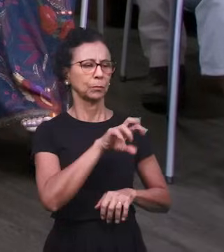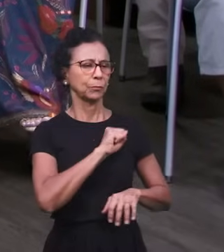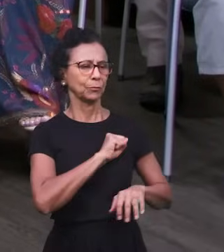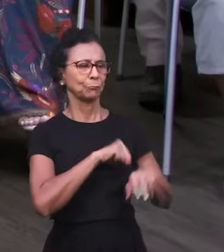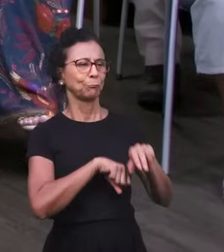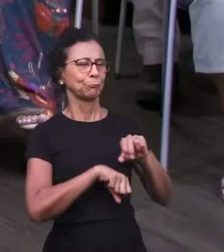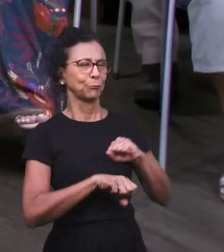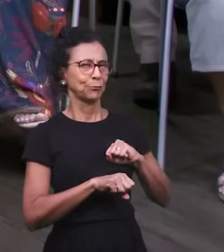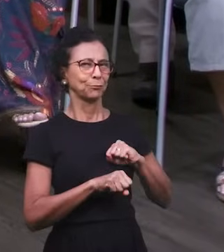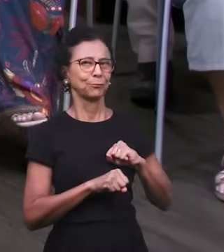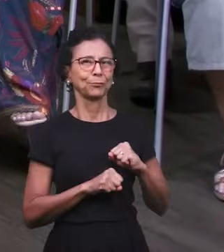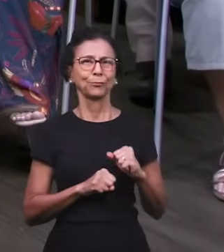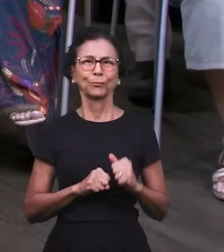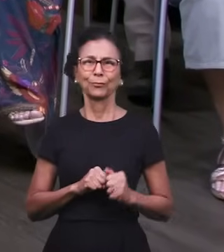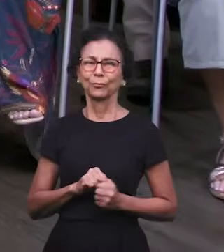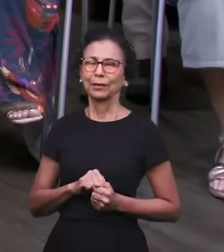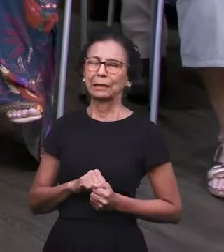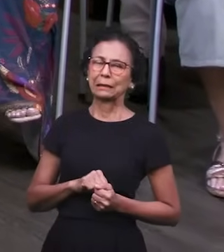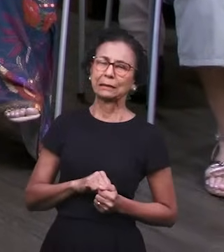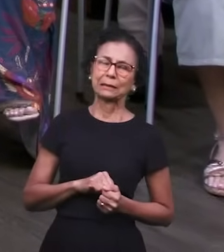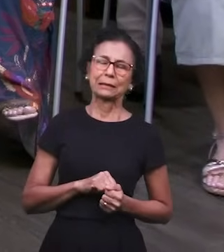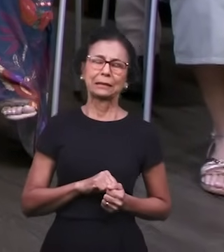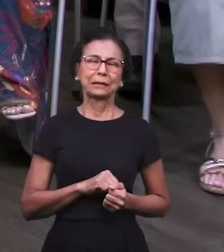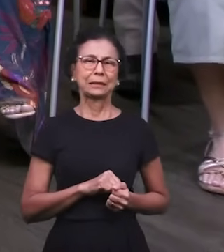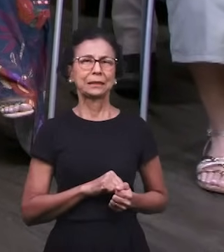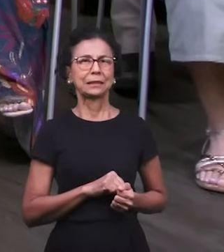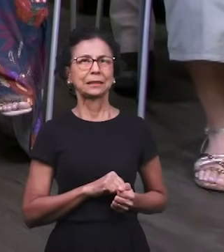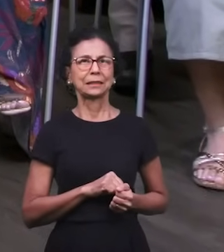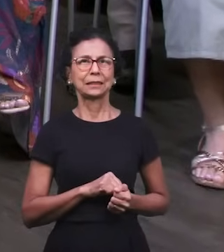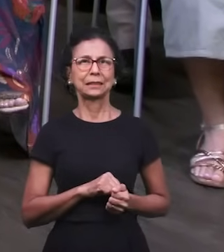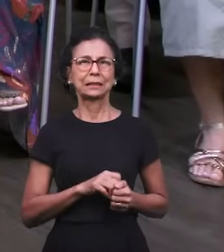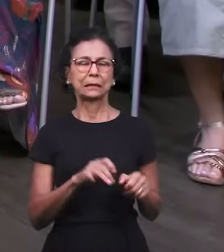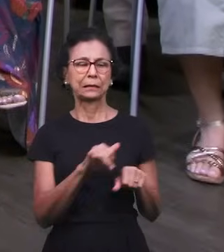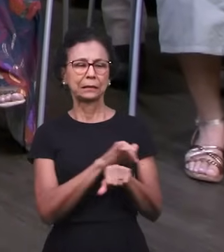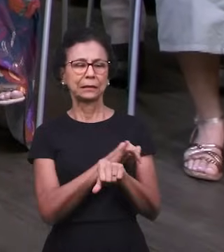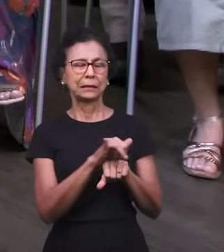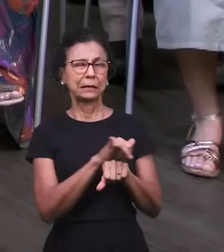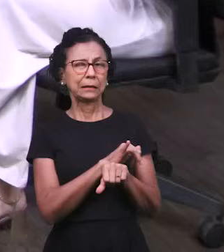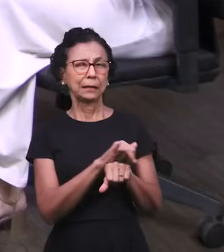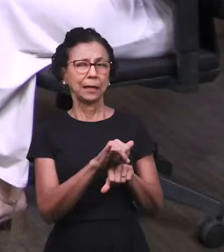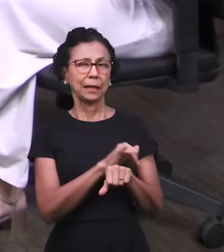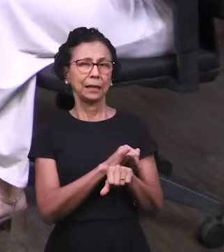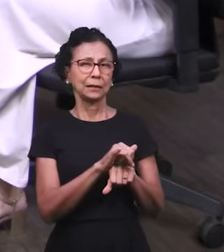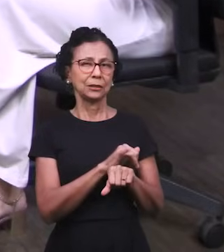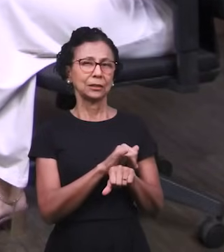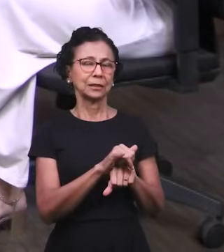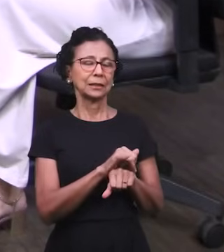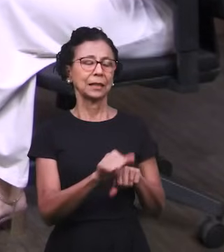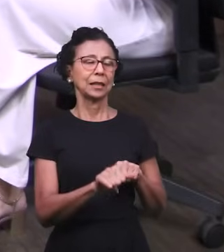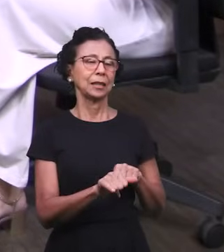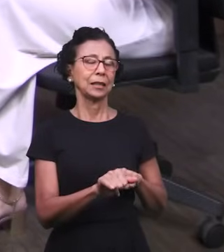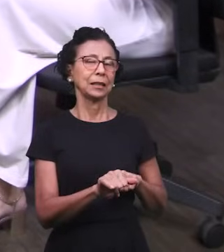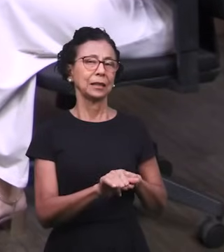Deus. Quando o salmista diz assim, minha alma tem sede do Deus vivo, ele estabelece um